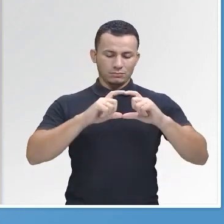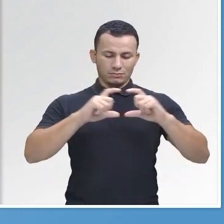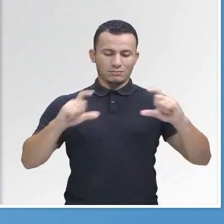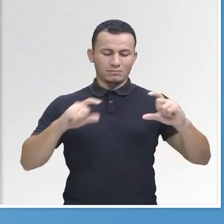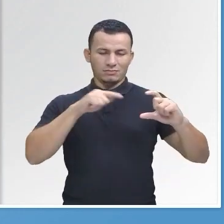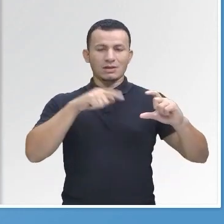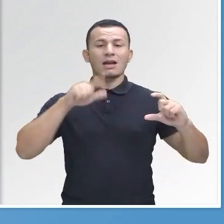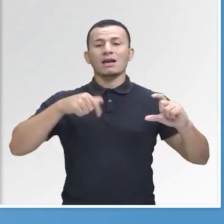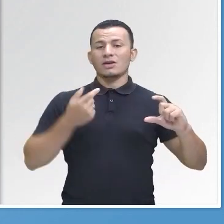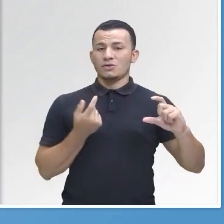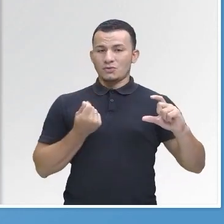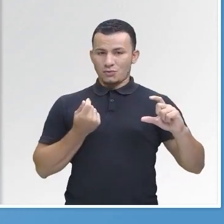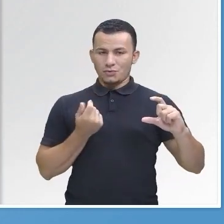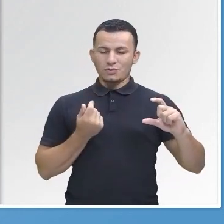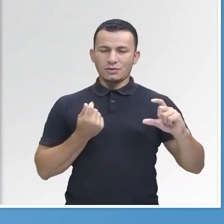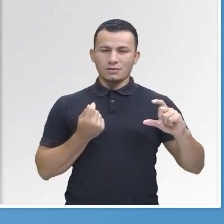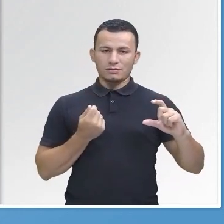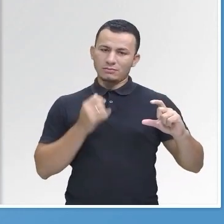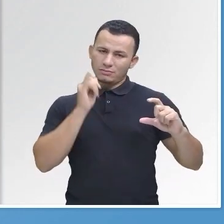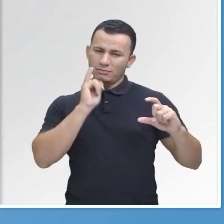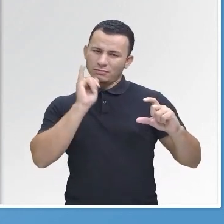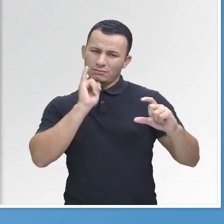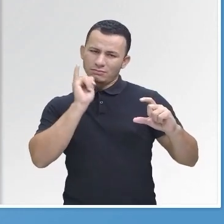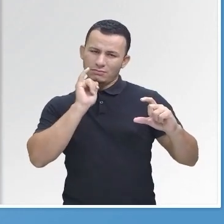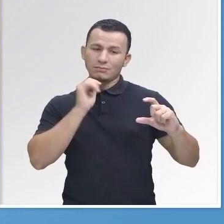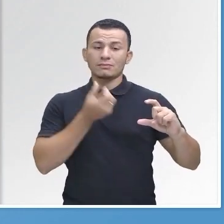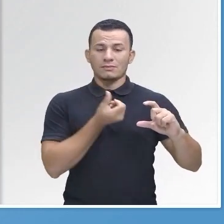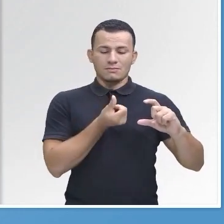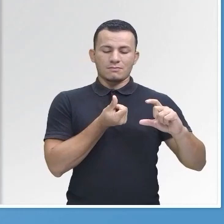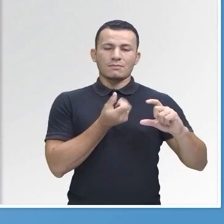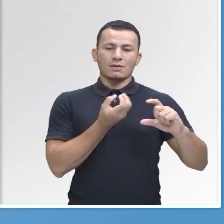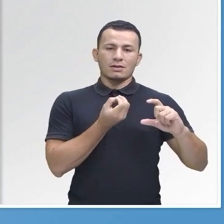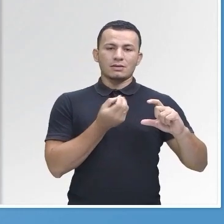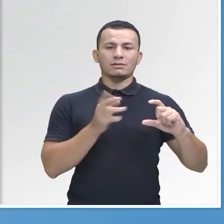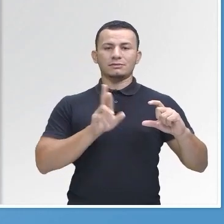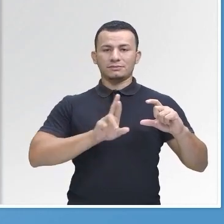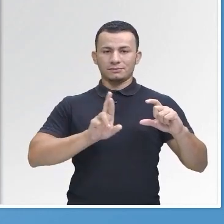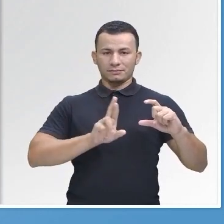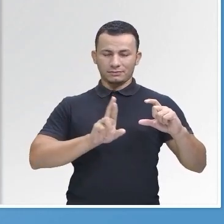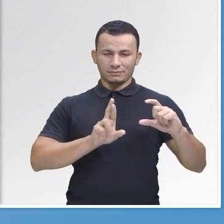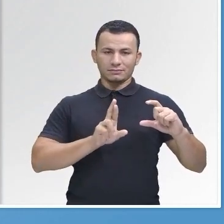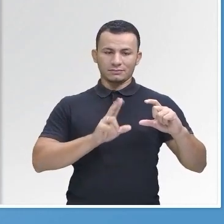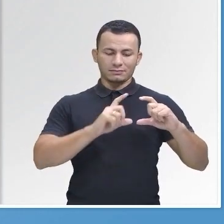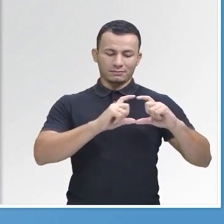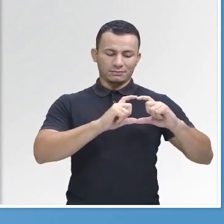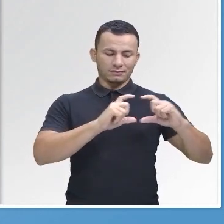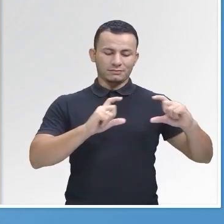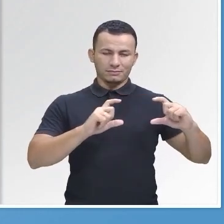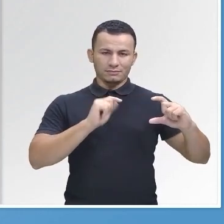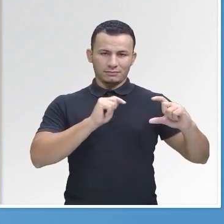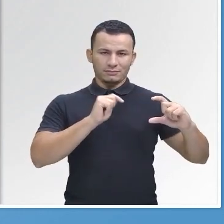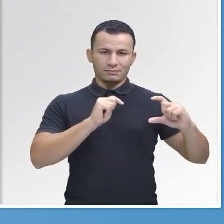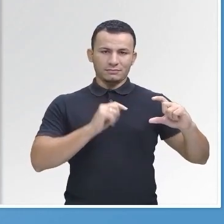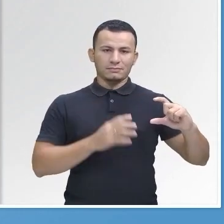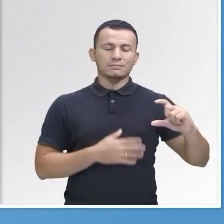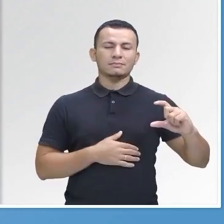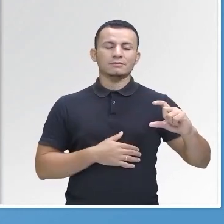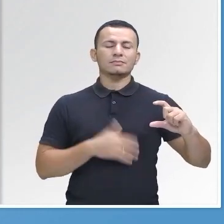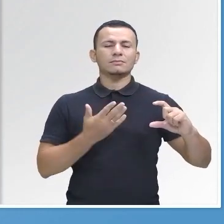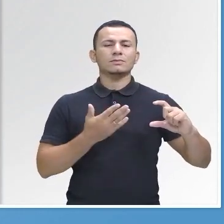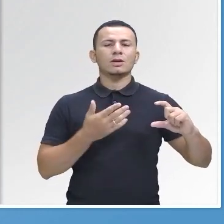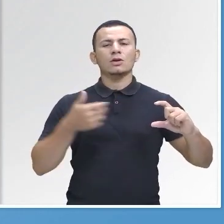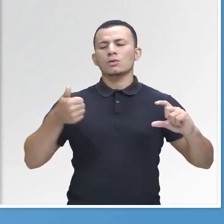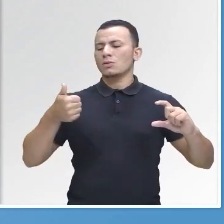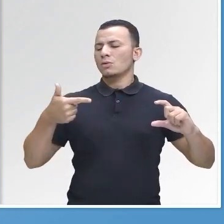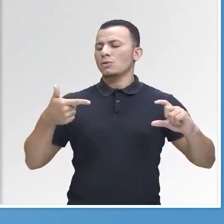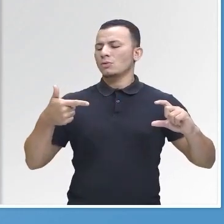nesta barra, nós temos R$60. Vamos saber... Já que nós temos como referência o 12,